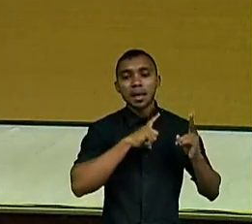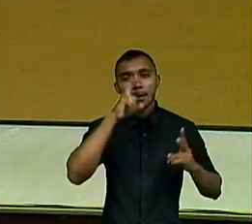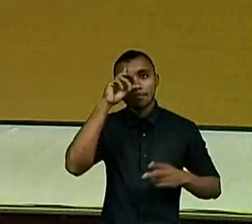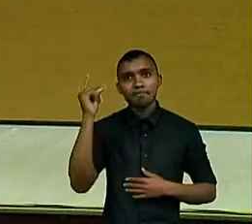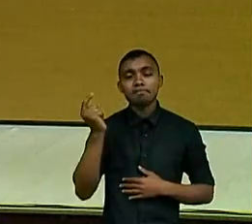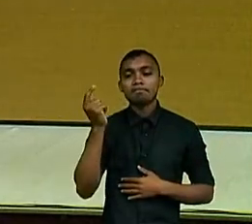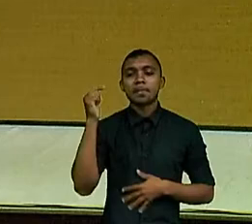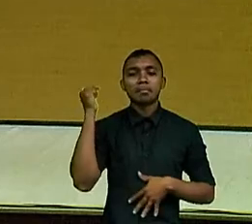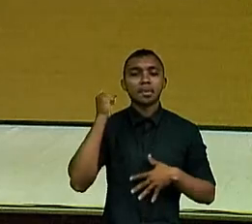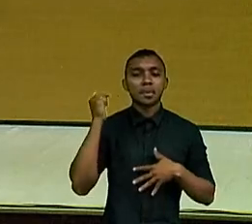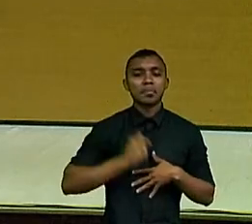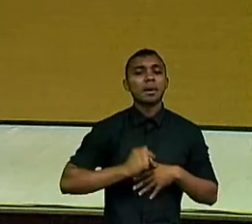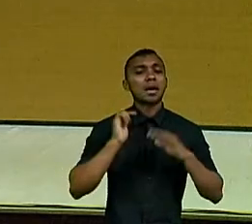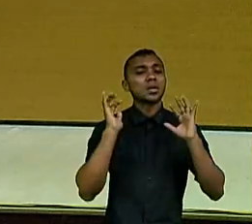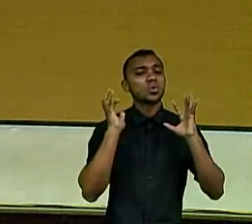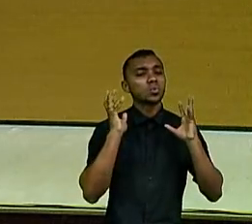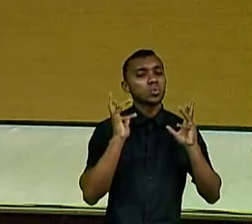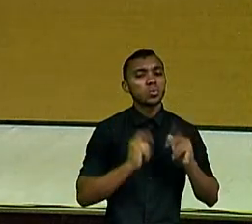aqui